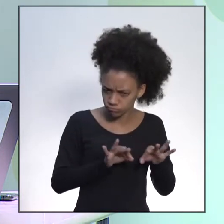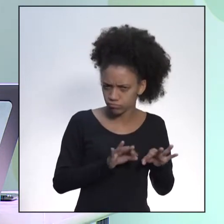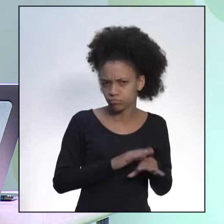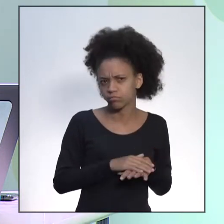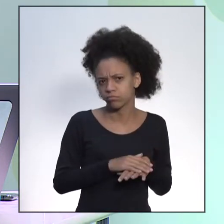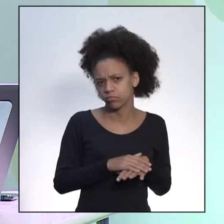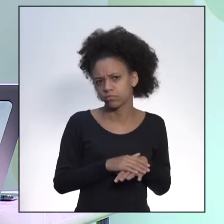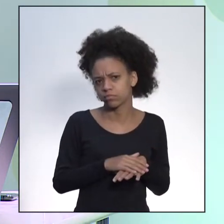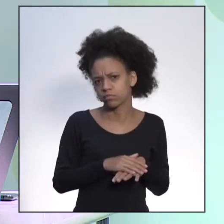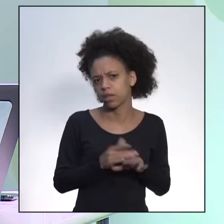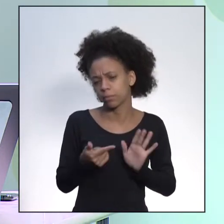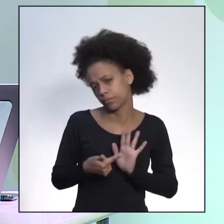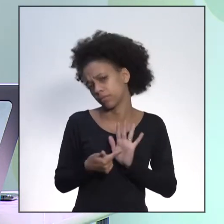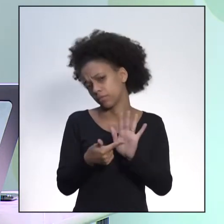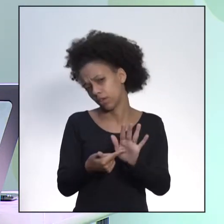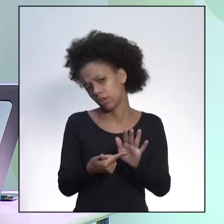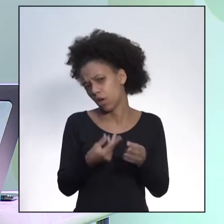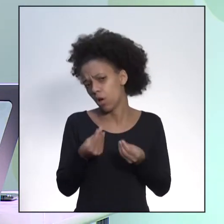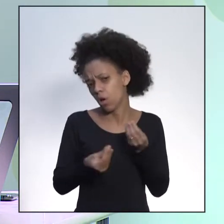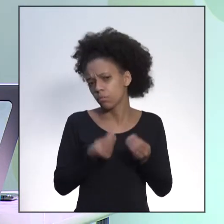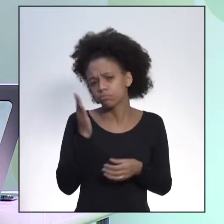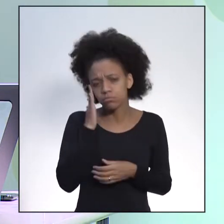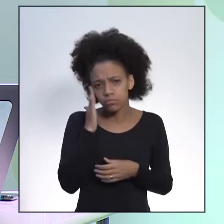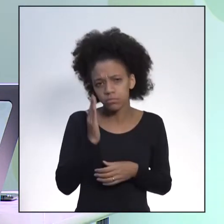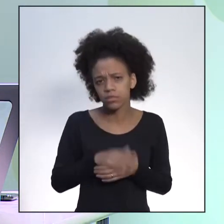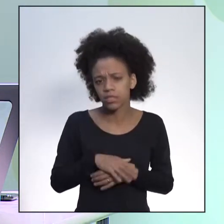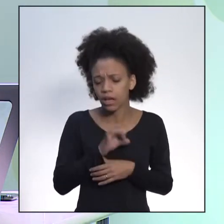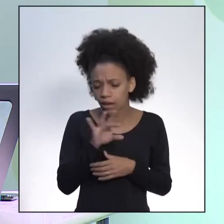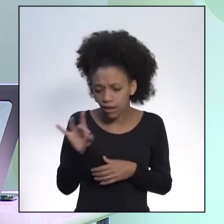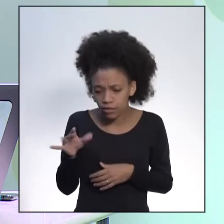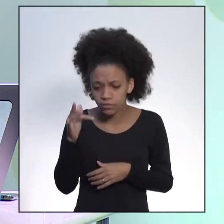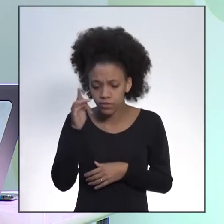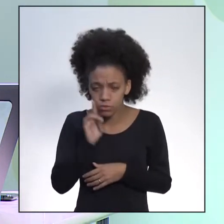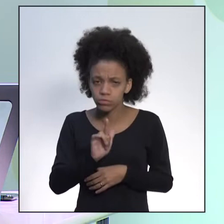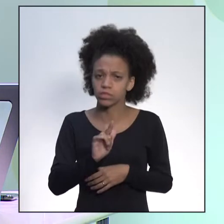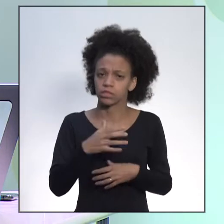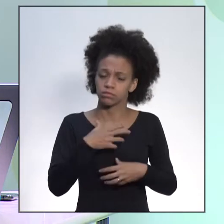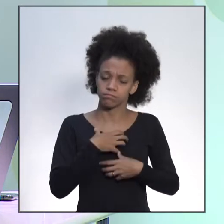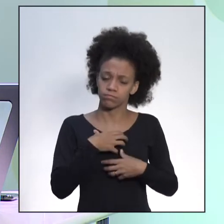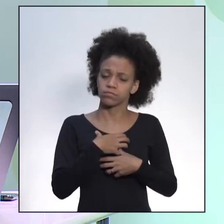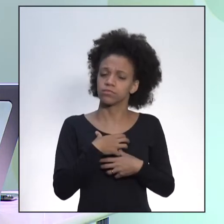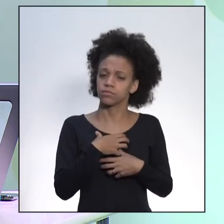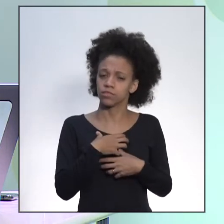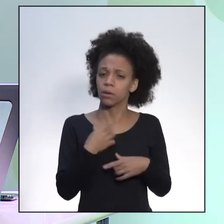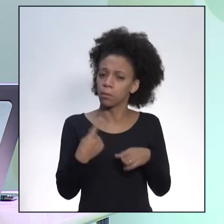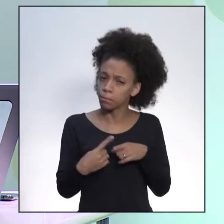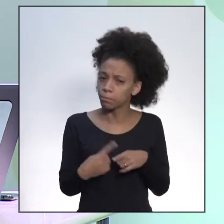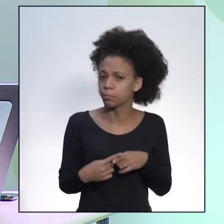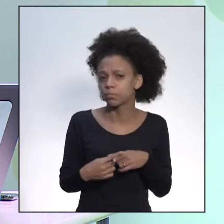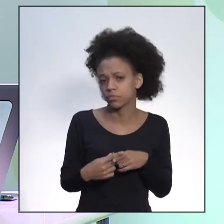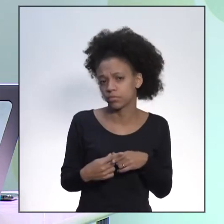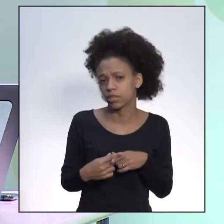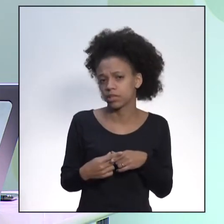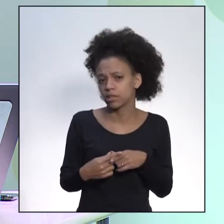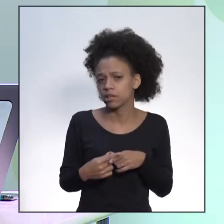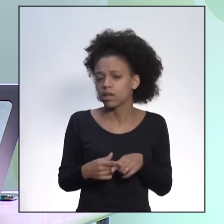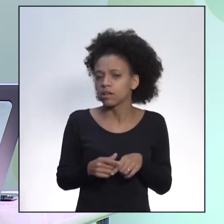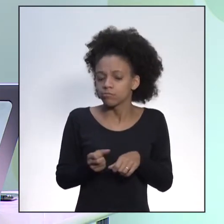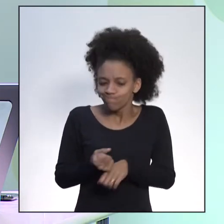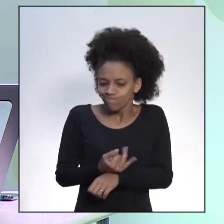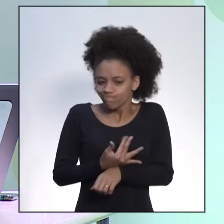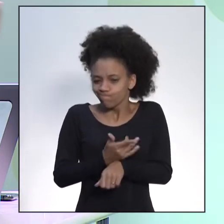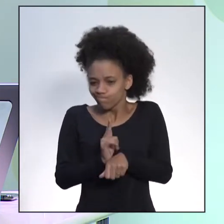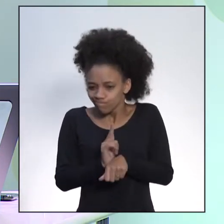esse cenário que se apresenta, para saber como que cada um de nós vai conseguir lidar com isso, não é? Passa por um lugar também de gestão das emoções,